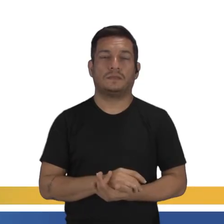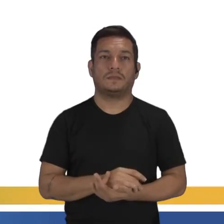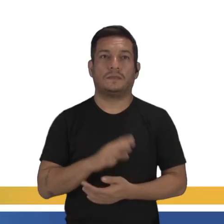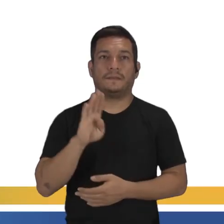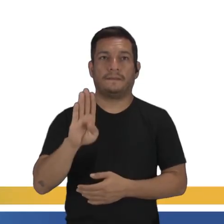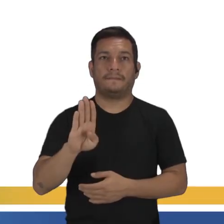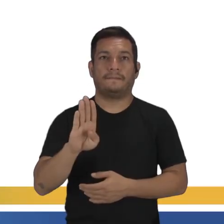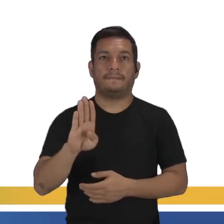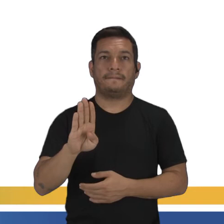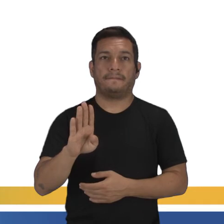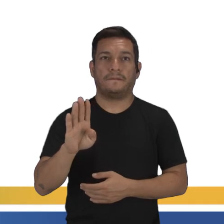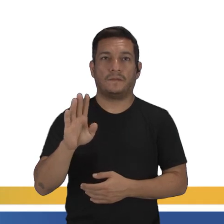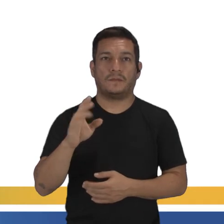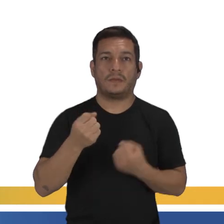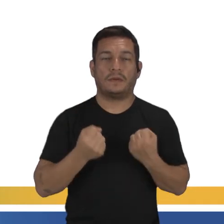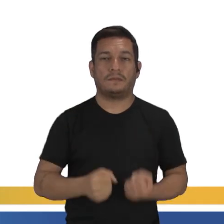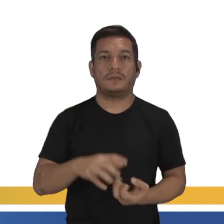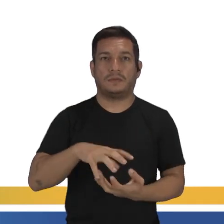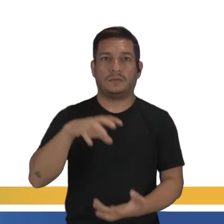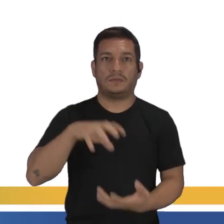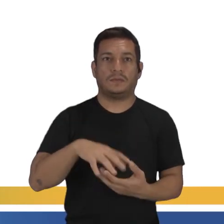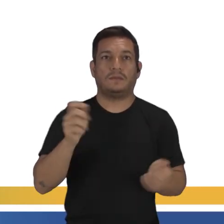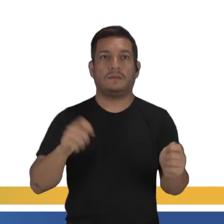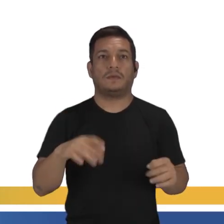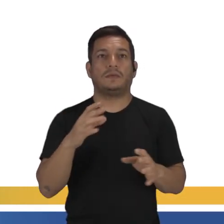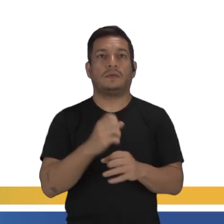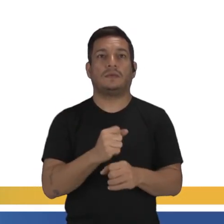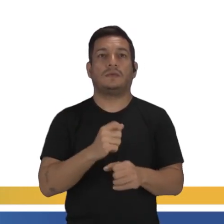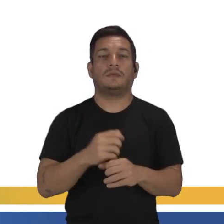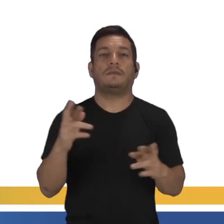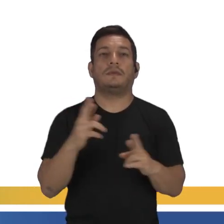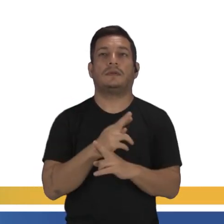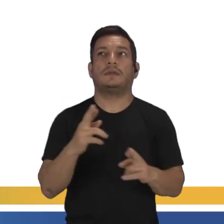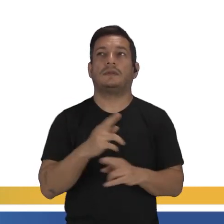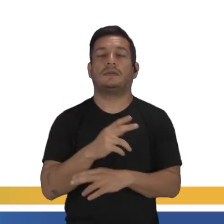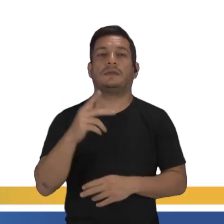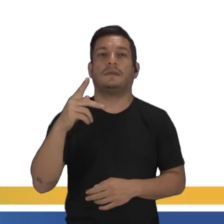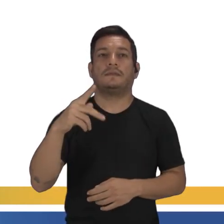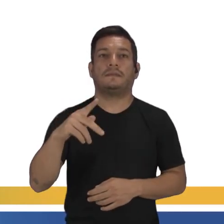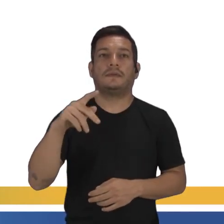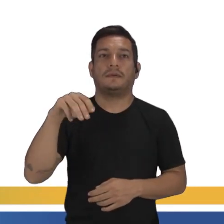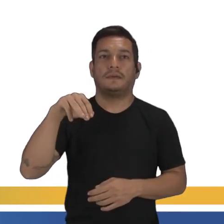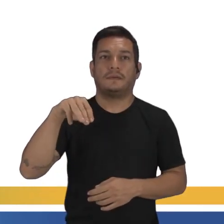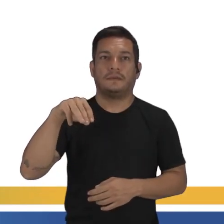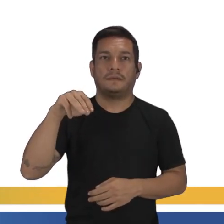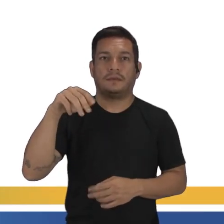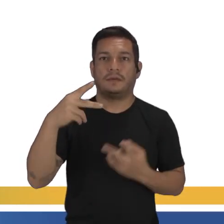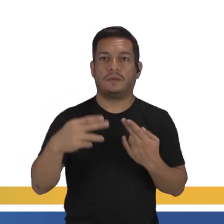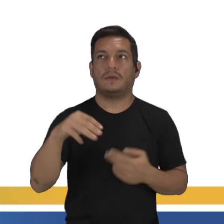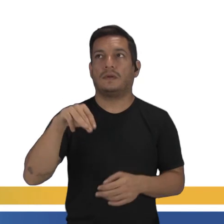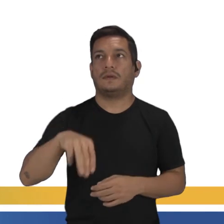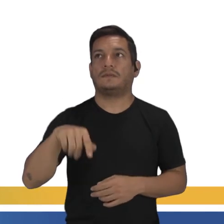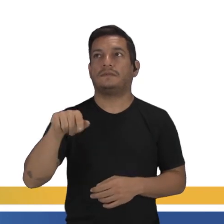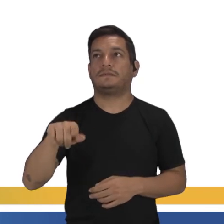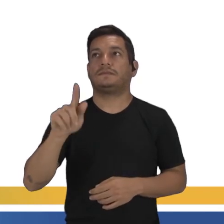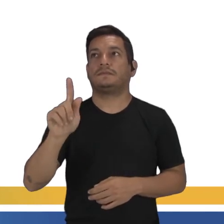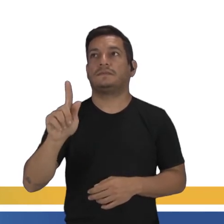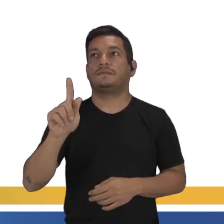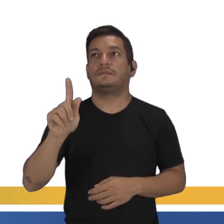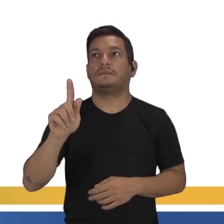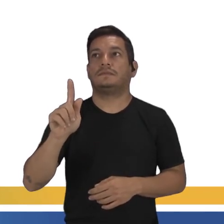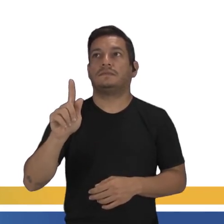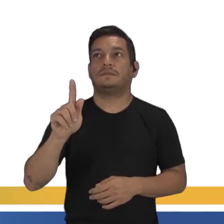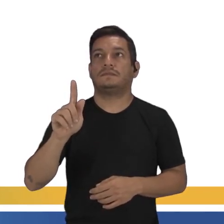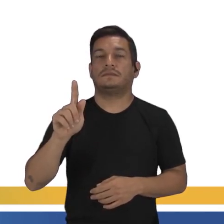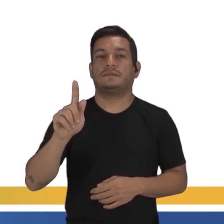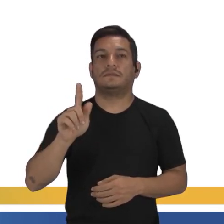letra B, o peso do idoso pode ser calculado pela relação. Pela segunda lei de Newton, força resultante é massa